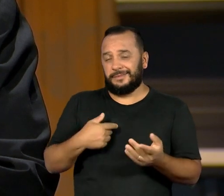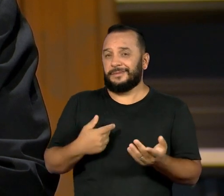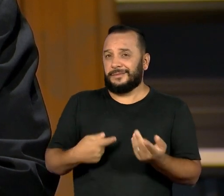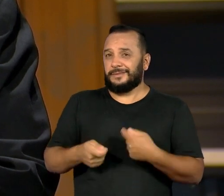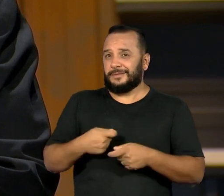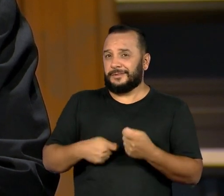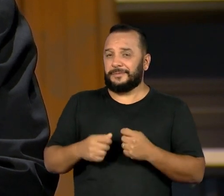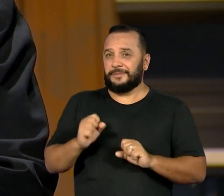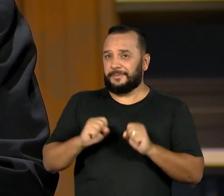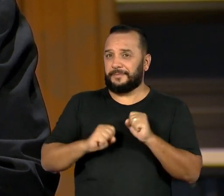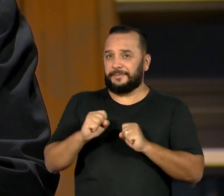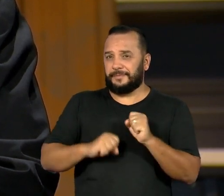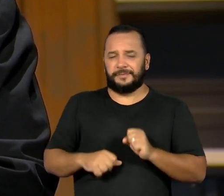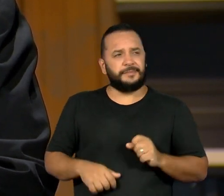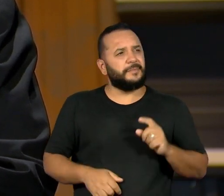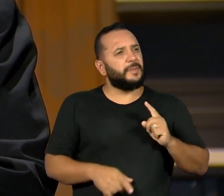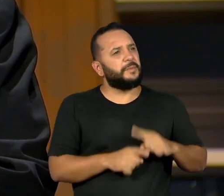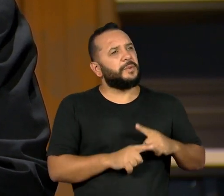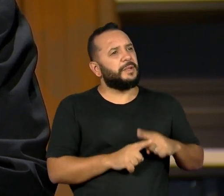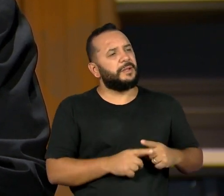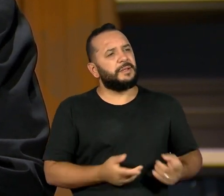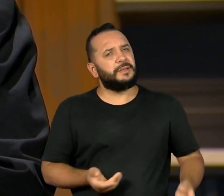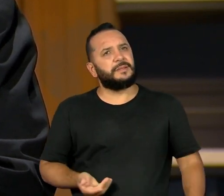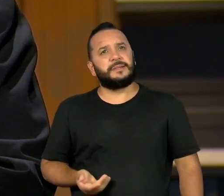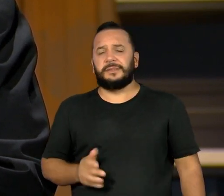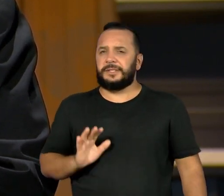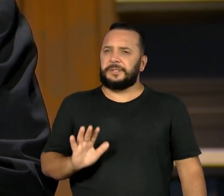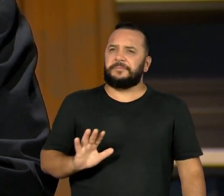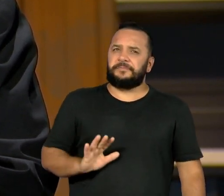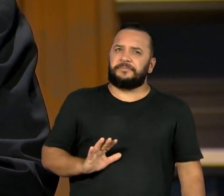quê? Pela forma